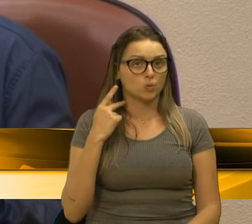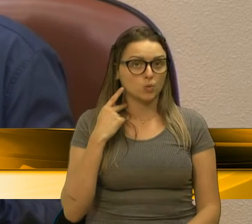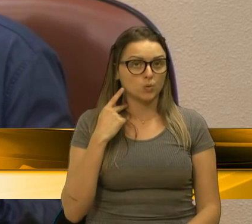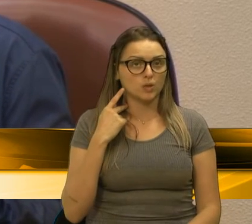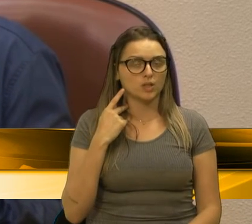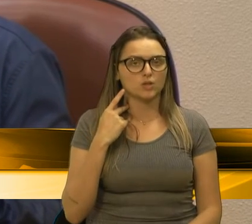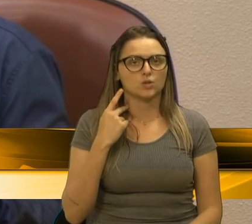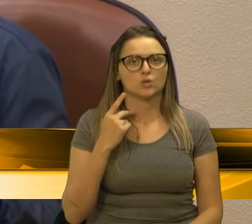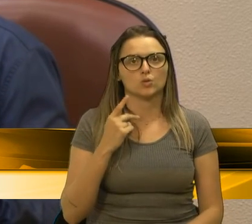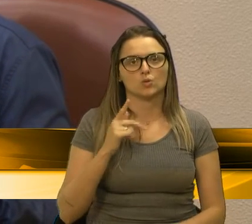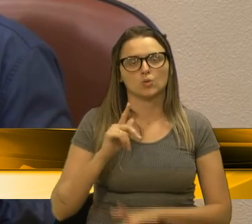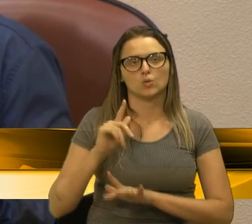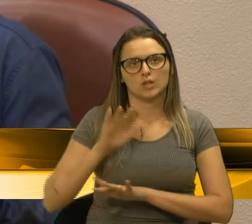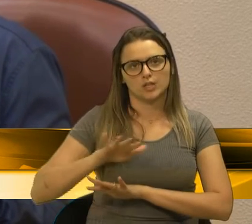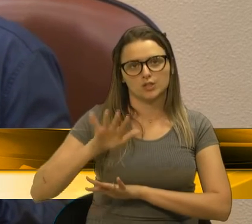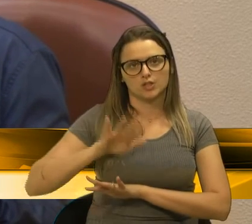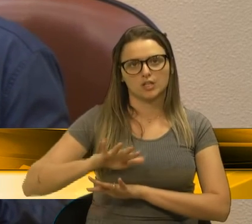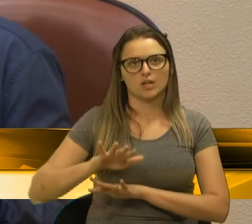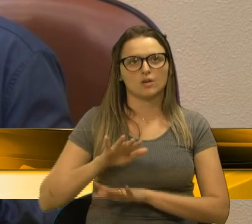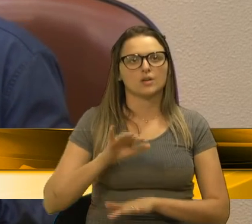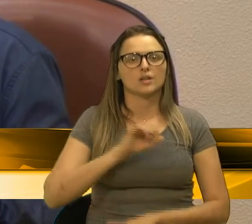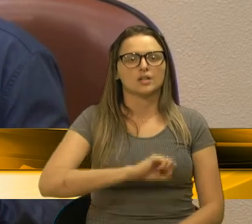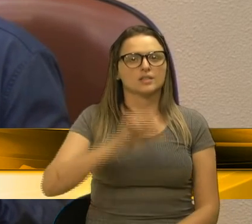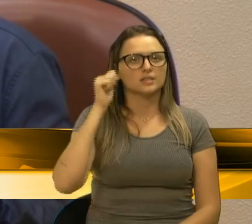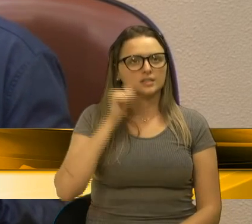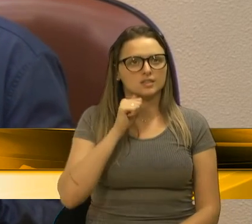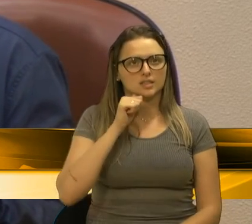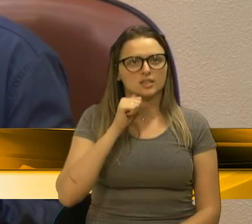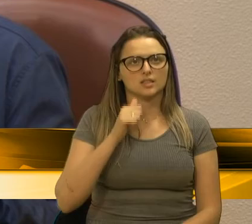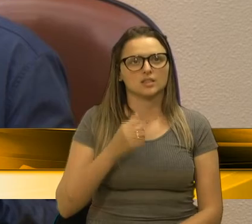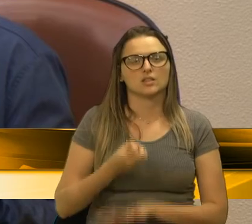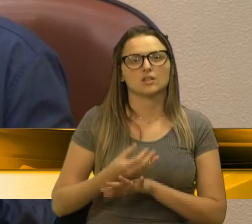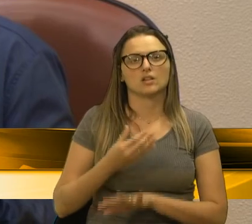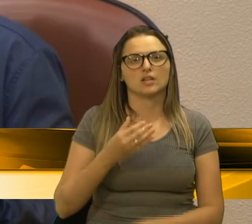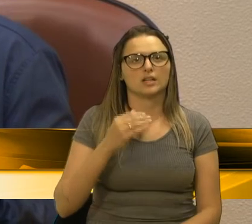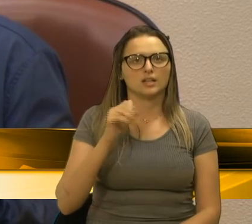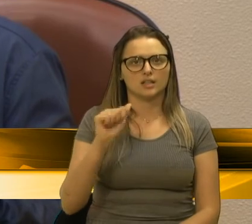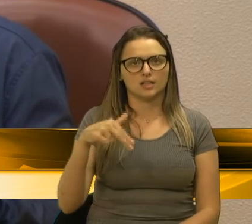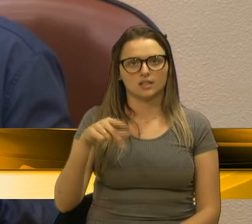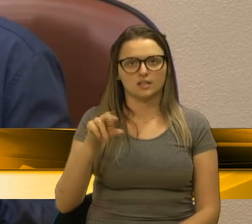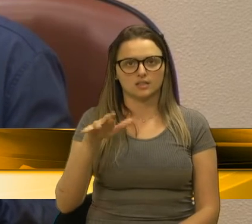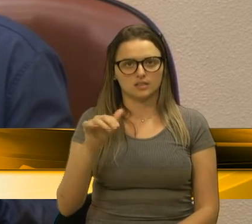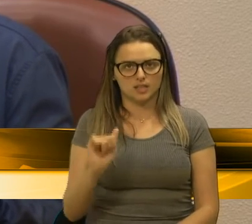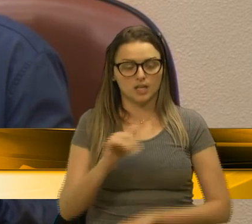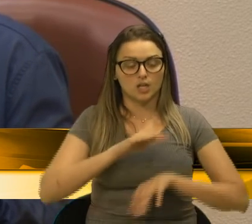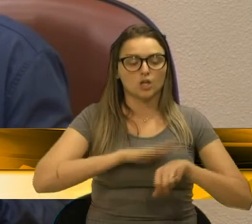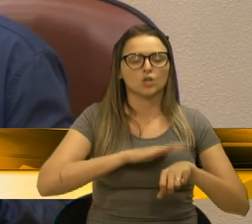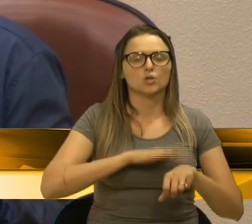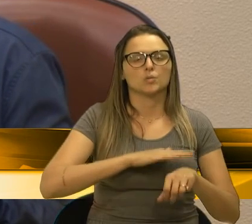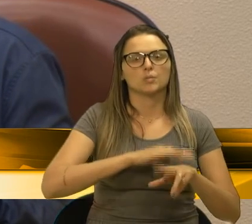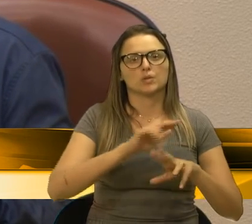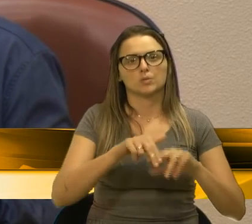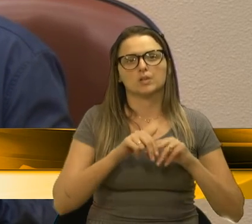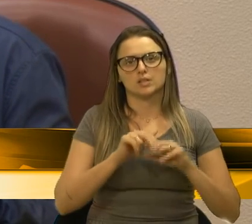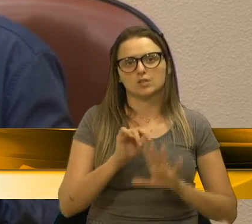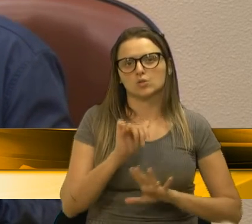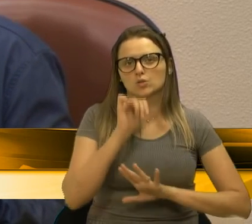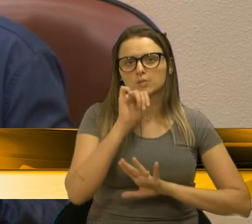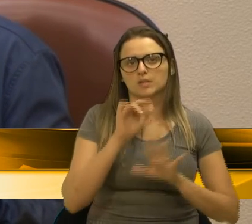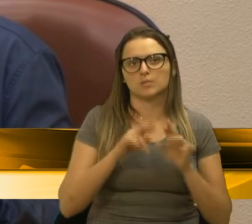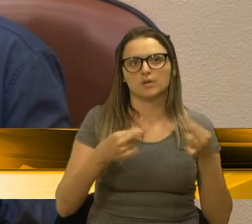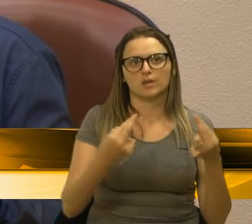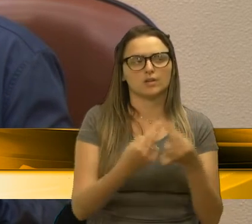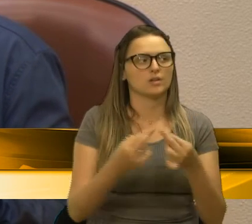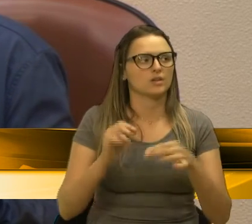procuradora do senhor prefeito municipal, senhora doutora Andréia Azevedo Cum. No momento, em função disso, suspendemos a presente